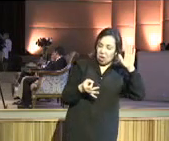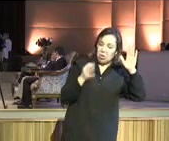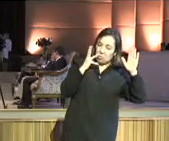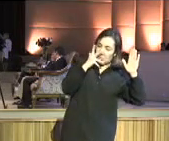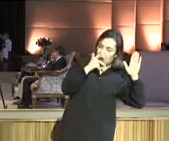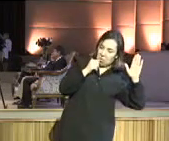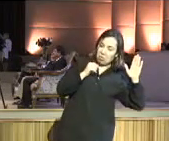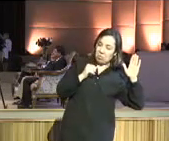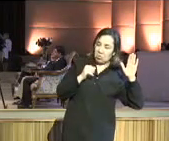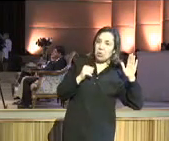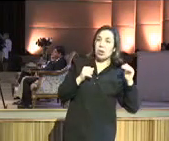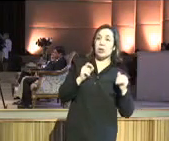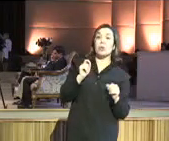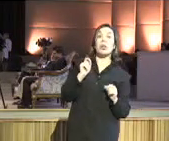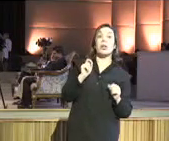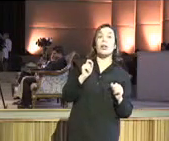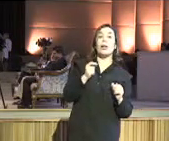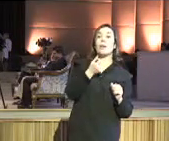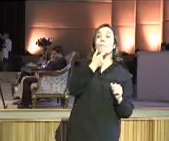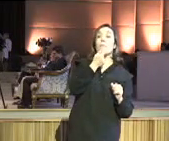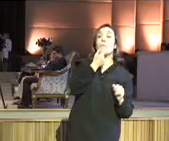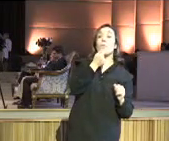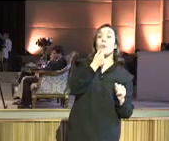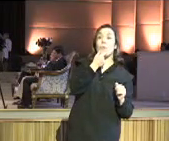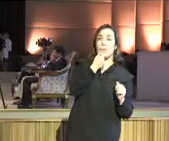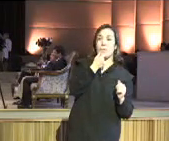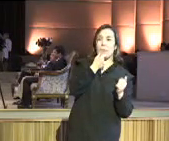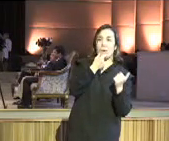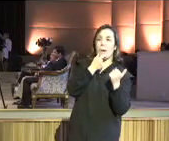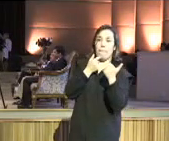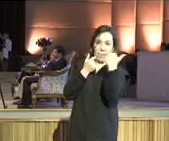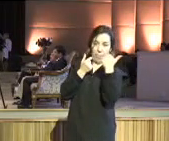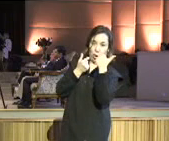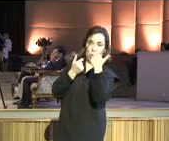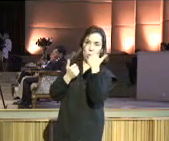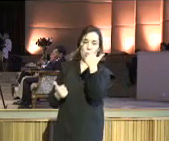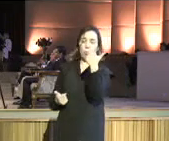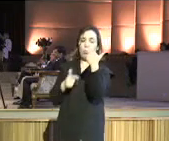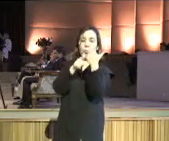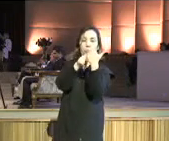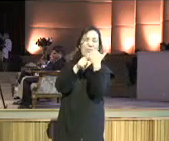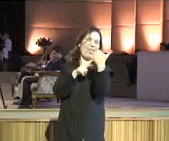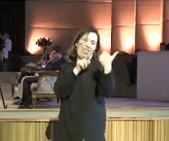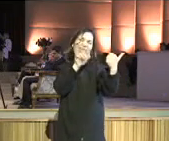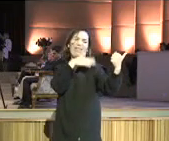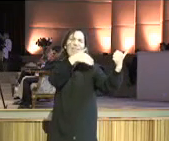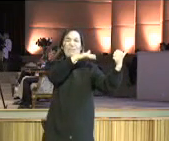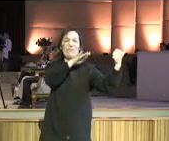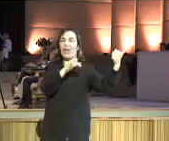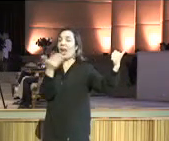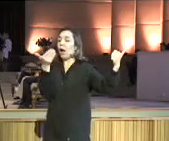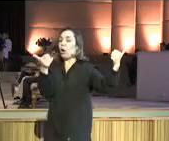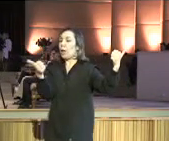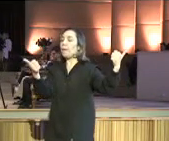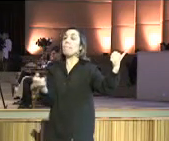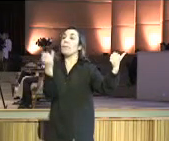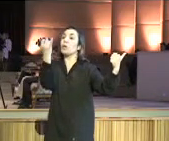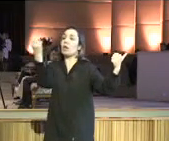O que está saindo, ninguém dá bola, todo mundo corre para o outro.